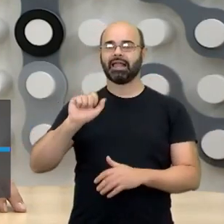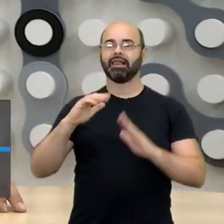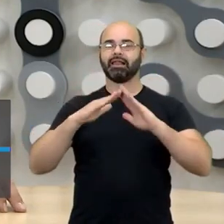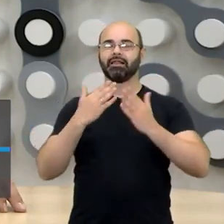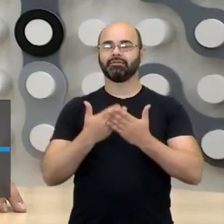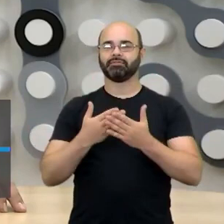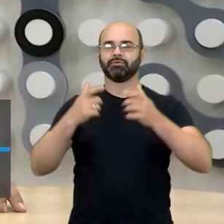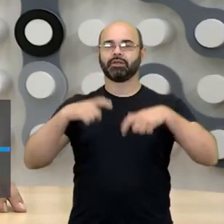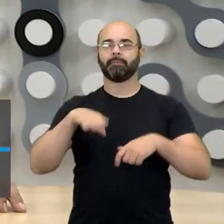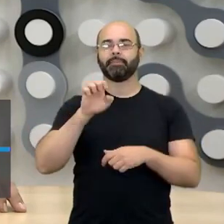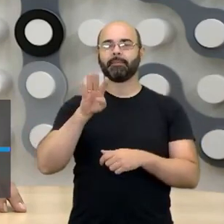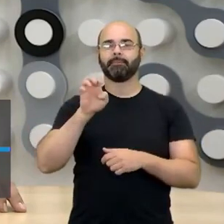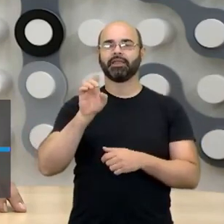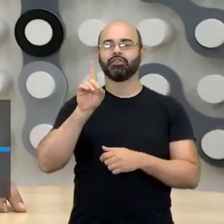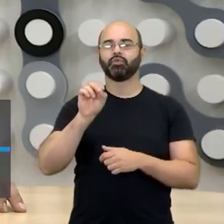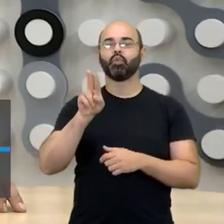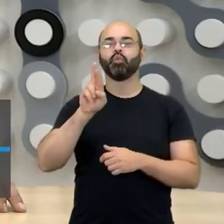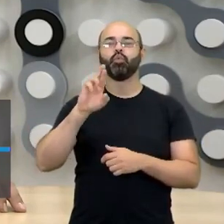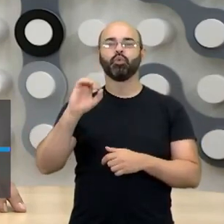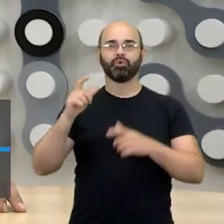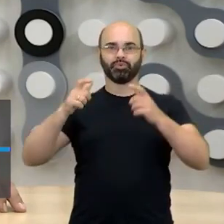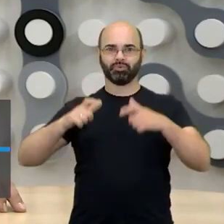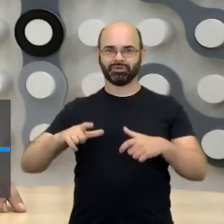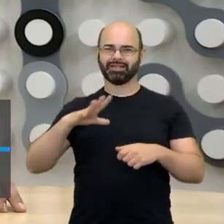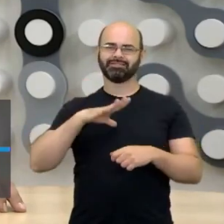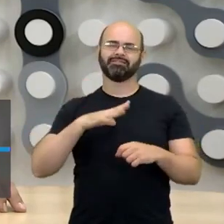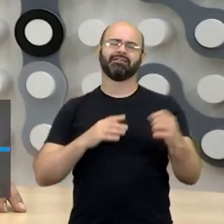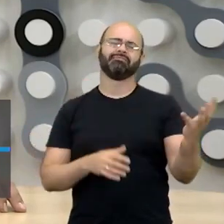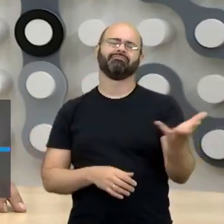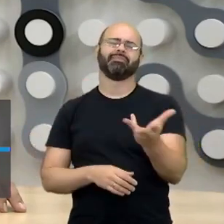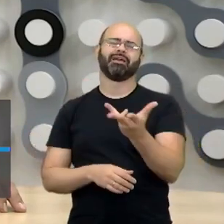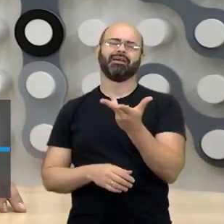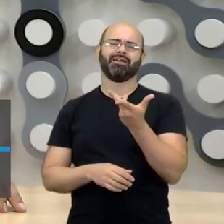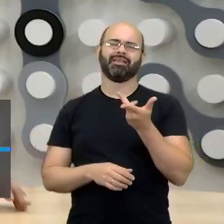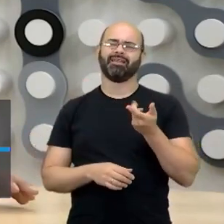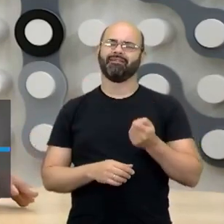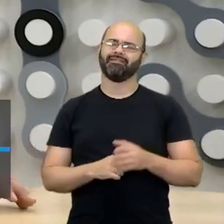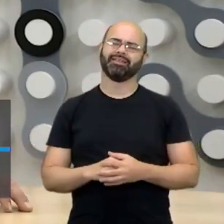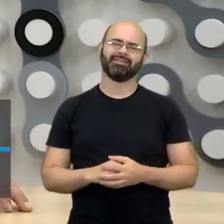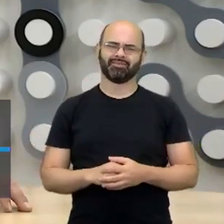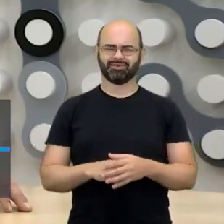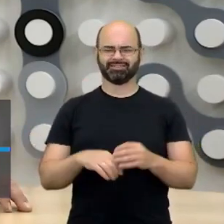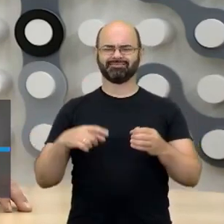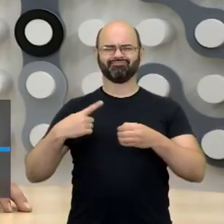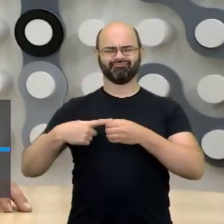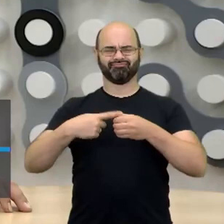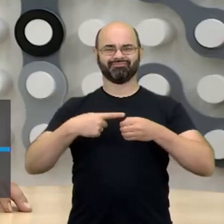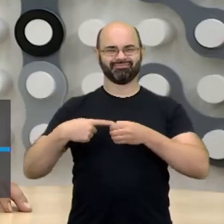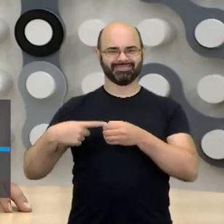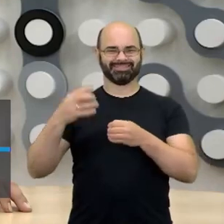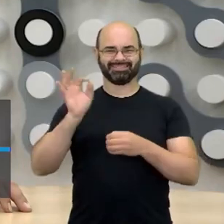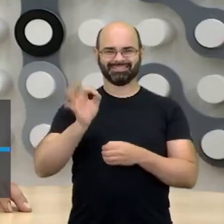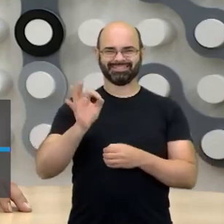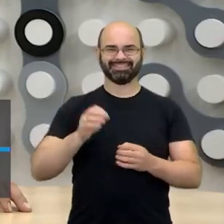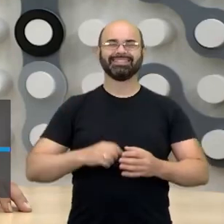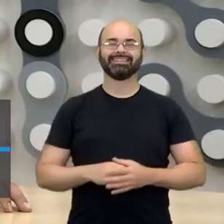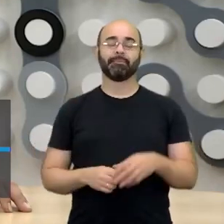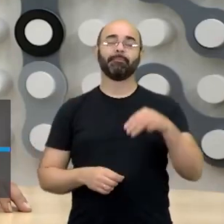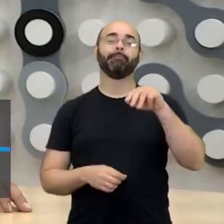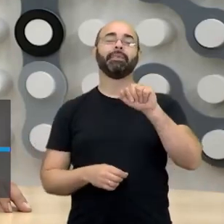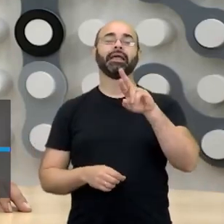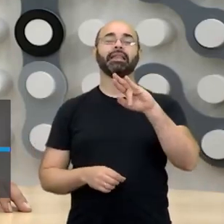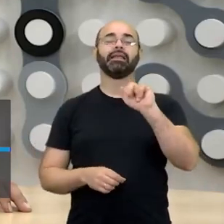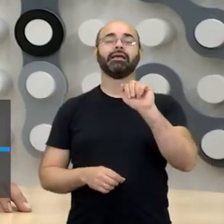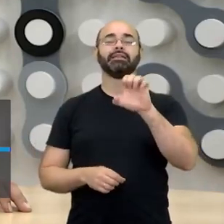Madeira, lá de Bebedouro. A gente tá falando de Bebedouro, né? Cidade maravilhosa, um lugar muito interiorzão, né? Verdade é essa. Em nome da Maristela,